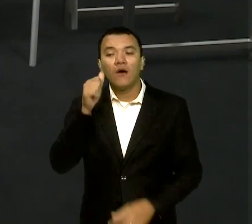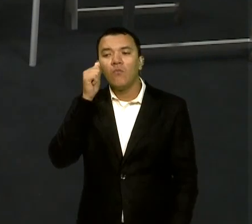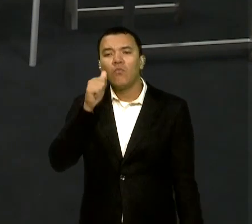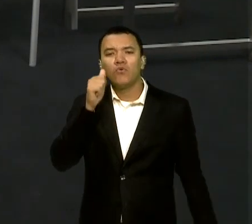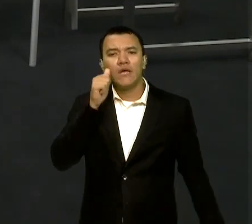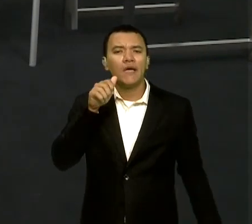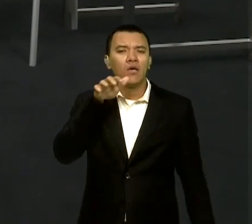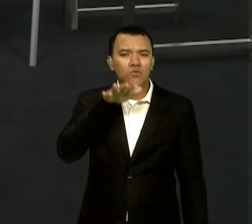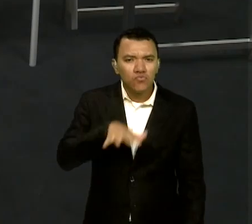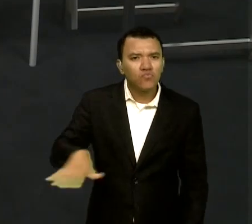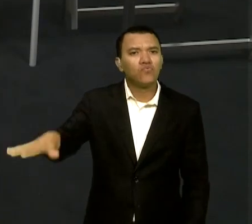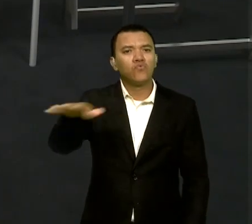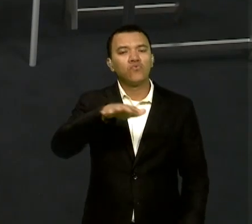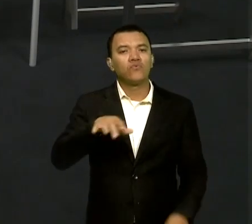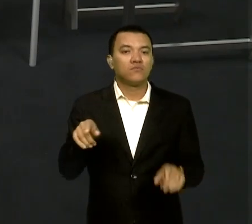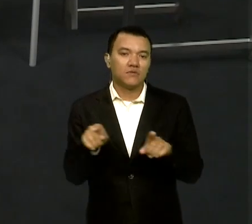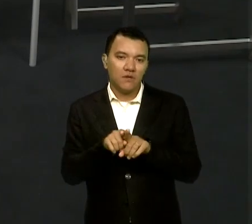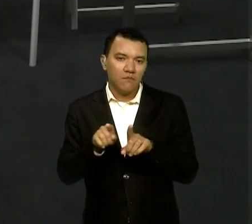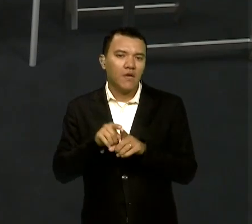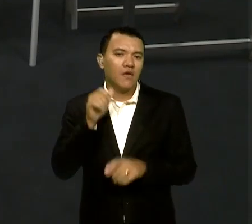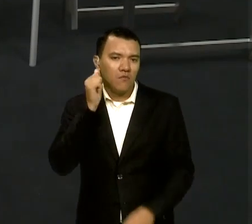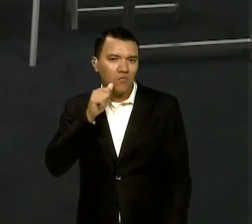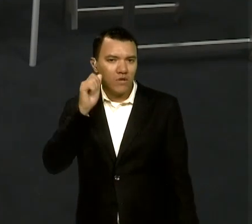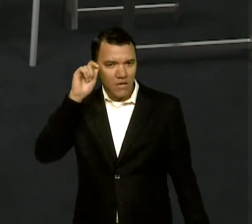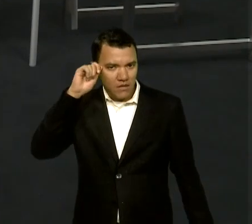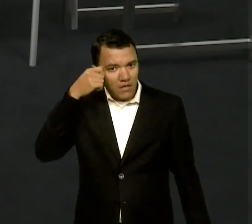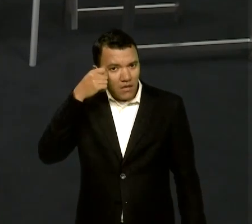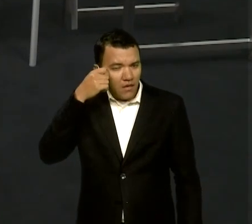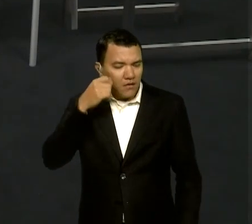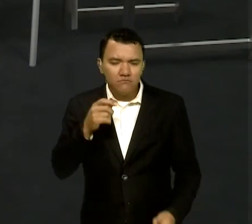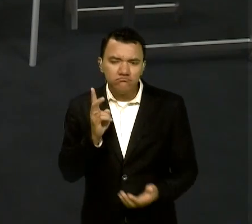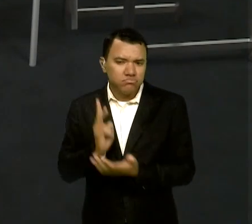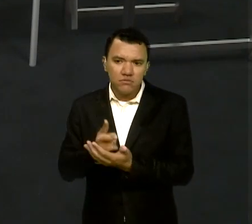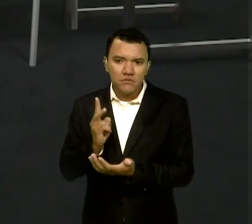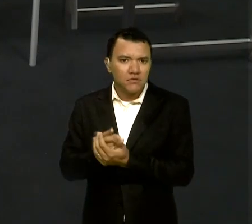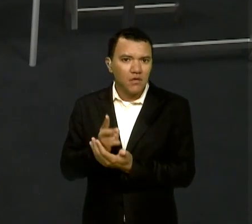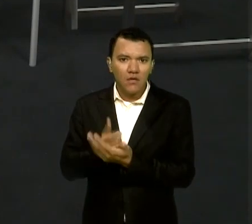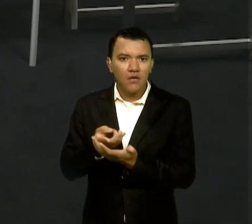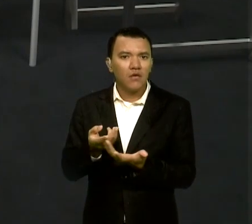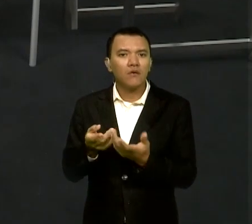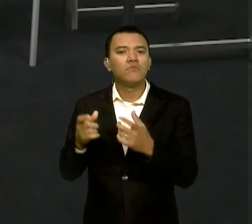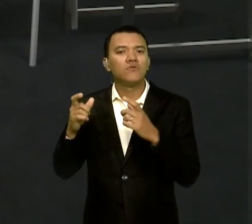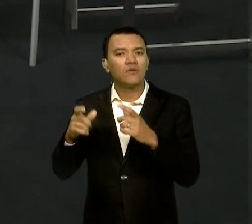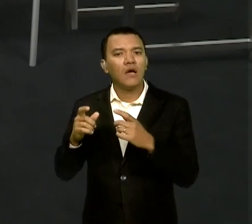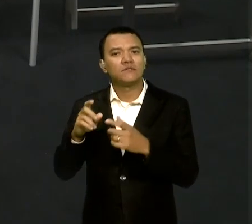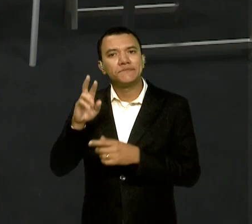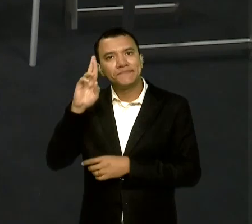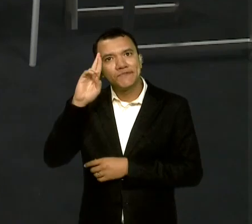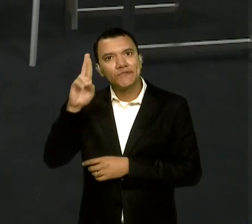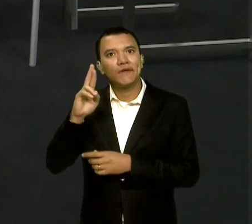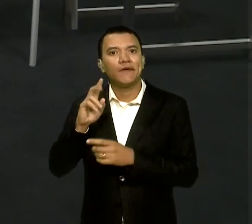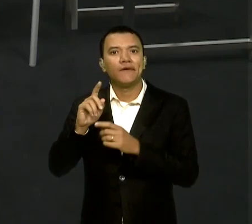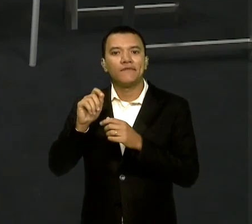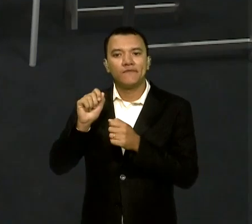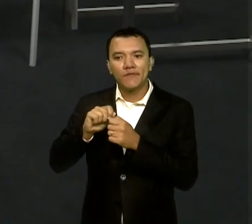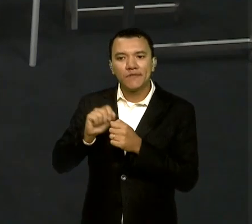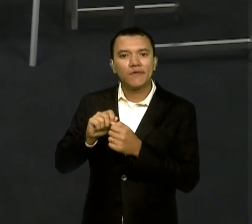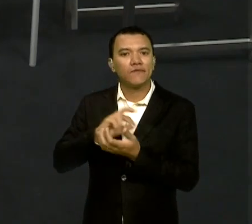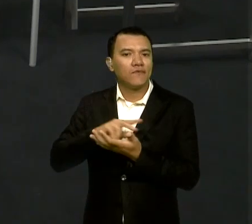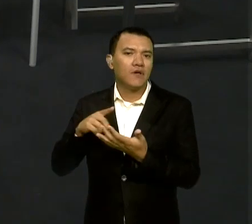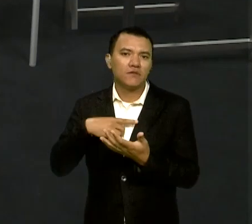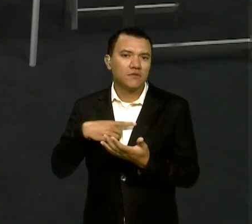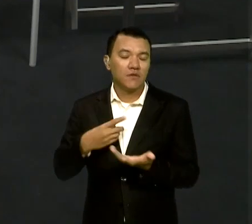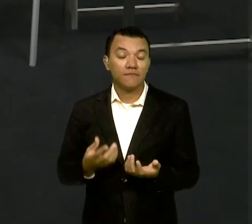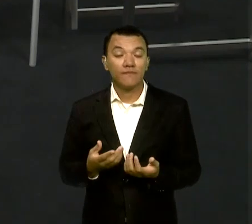mulheres pretas também sempre estiveram nesses lugares. Lugares de comando, sim, lugares do bem fazer. O que existe